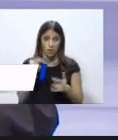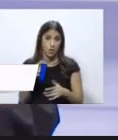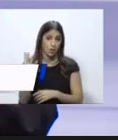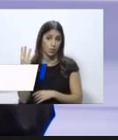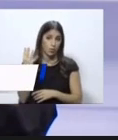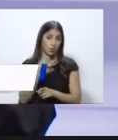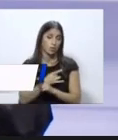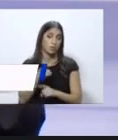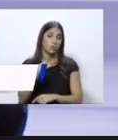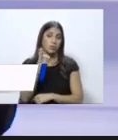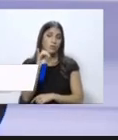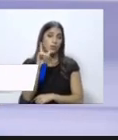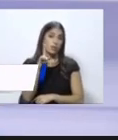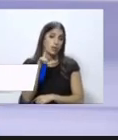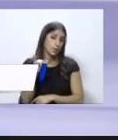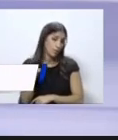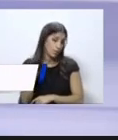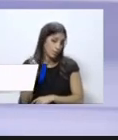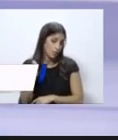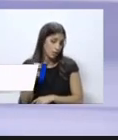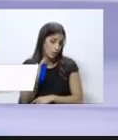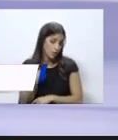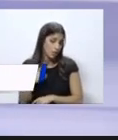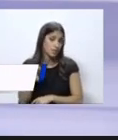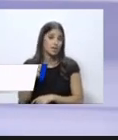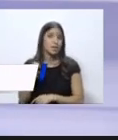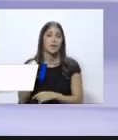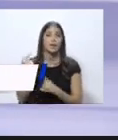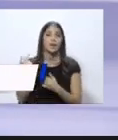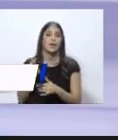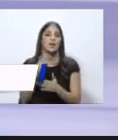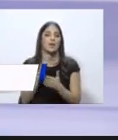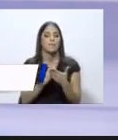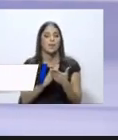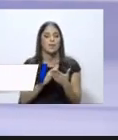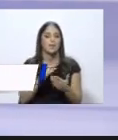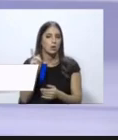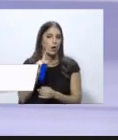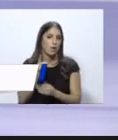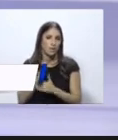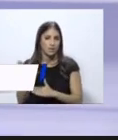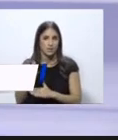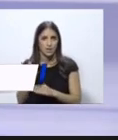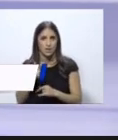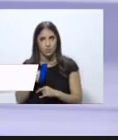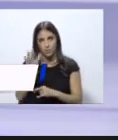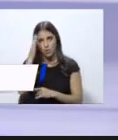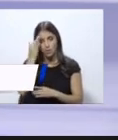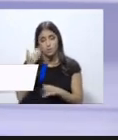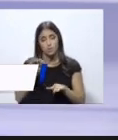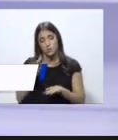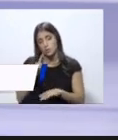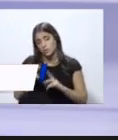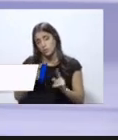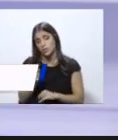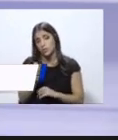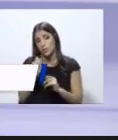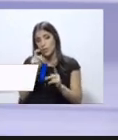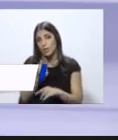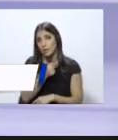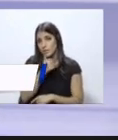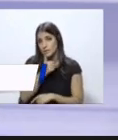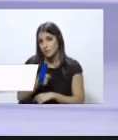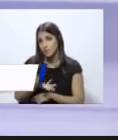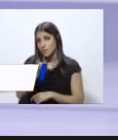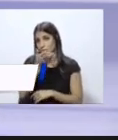Felipe Anderson, na minha opinião, é mais um avançado do que propriamente um jogador do meio campo. Mas isto deixo depois para os entendidos dizerem se é centrocampista ou